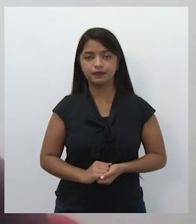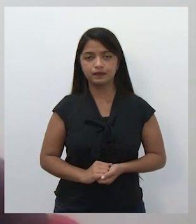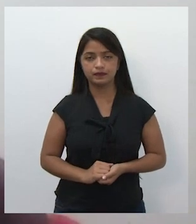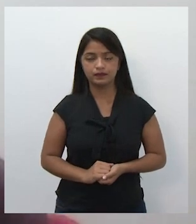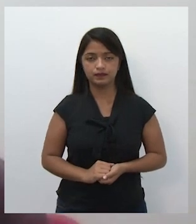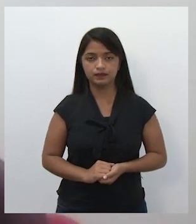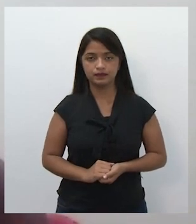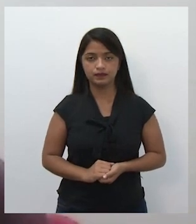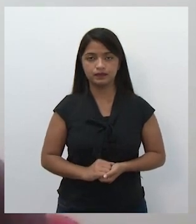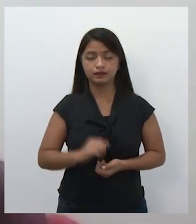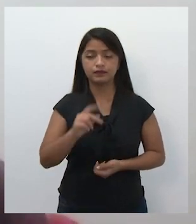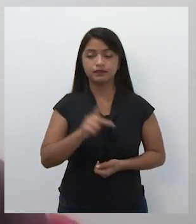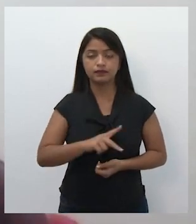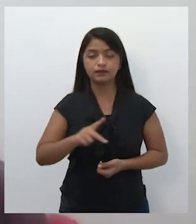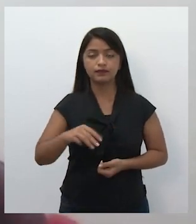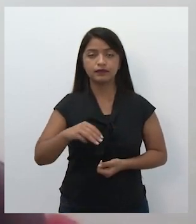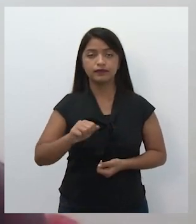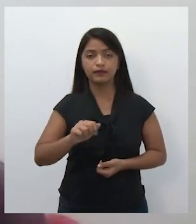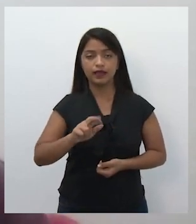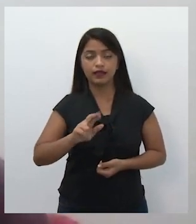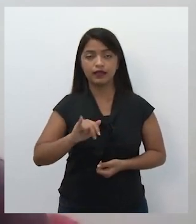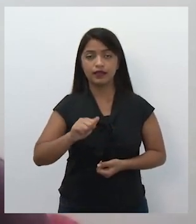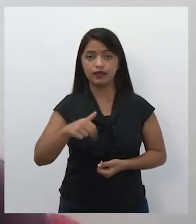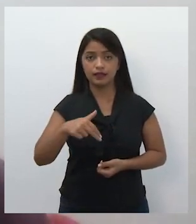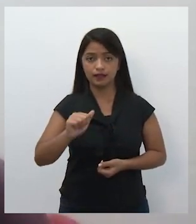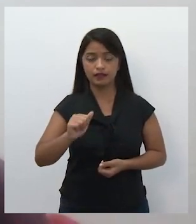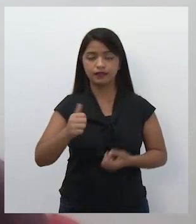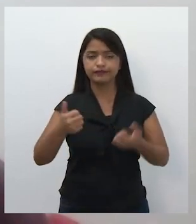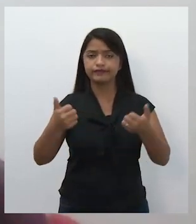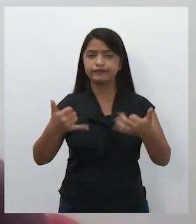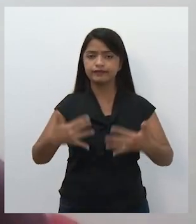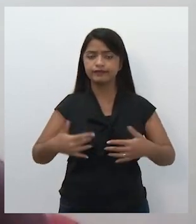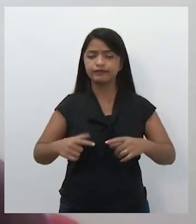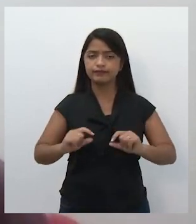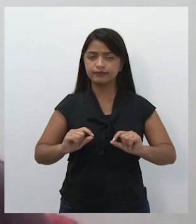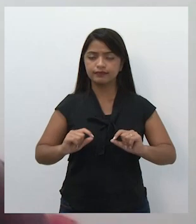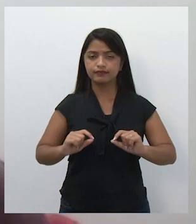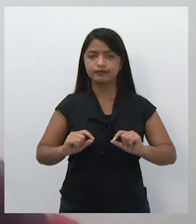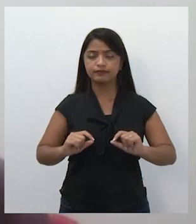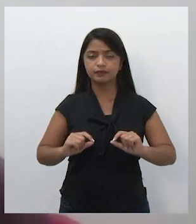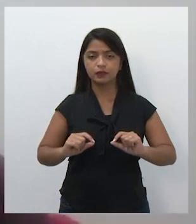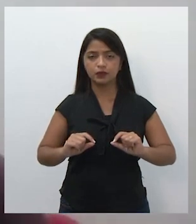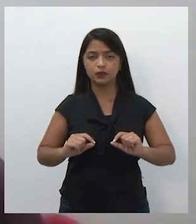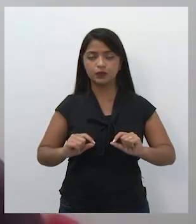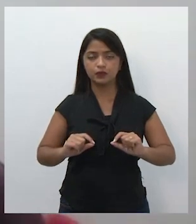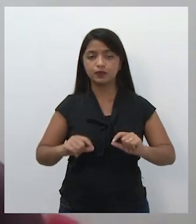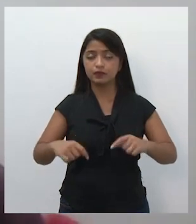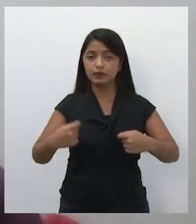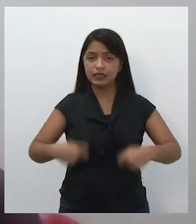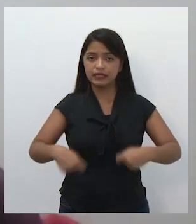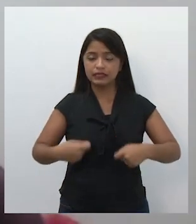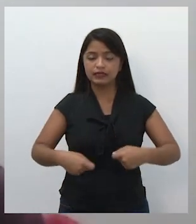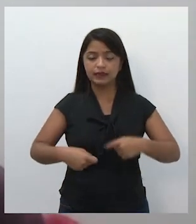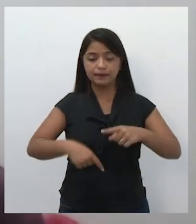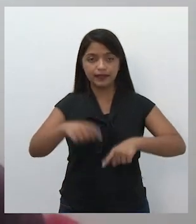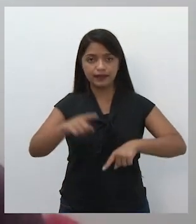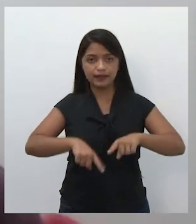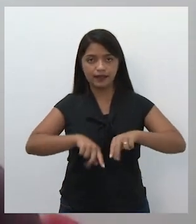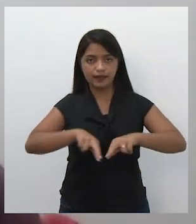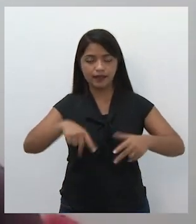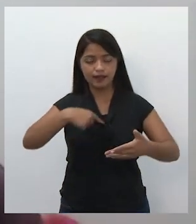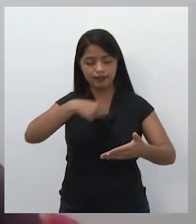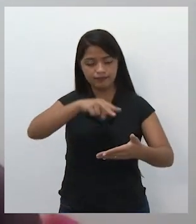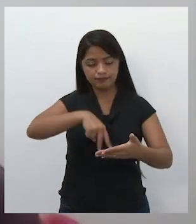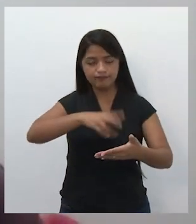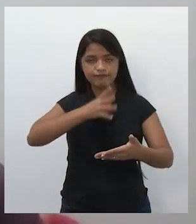Tem um professor, até a professora Mariana, ela fala um pouquinho da necessidade de ter acho que contato com o material, né, mas